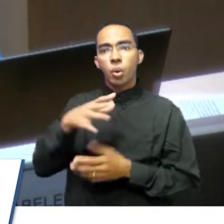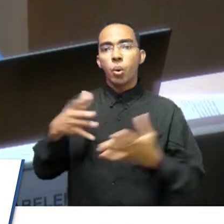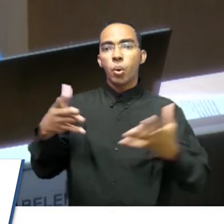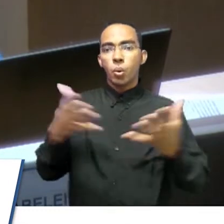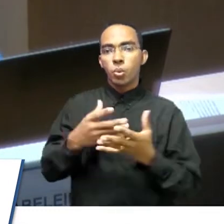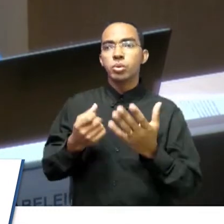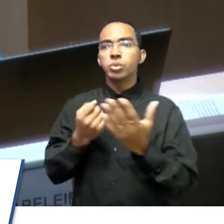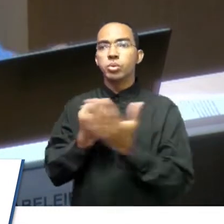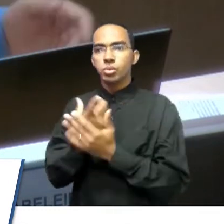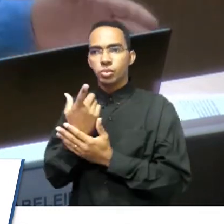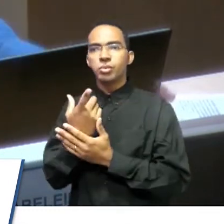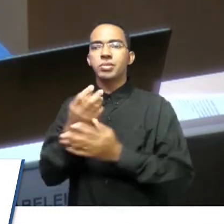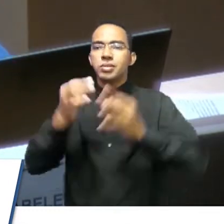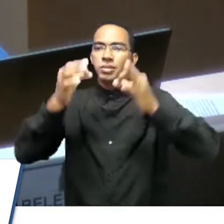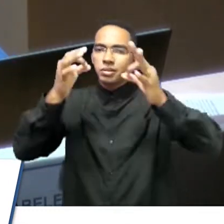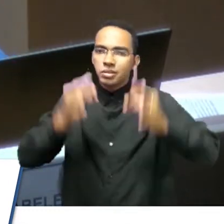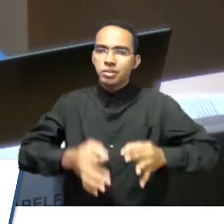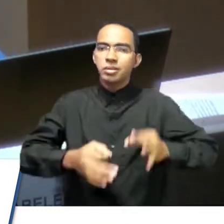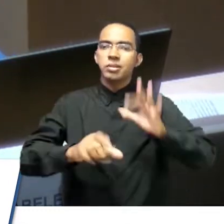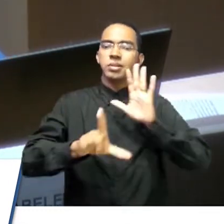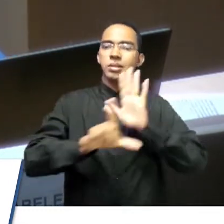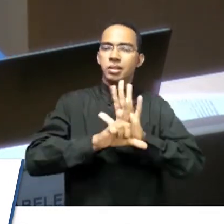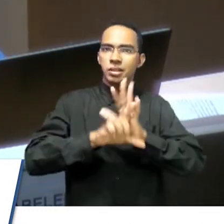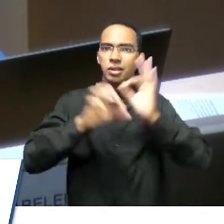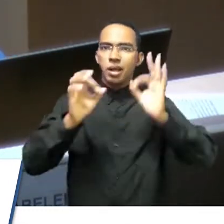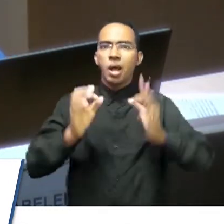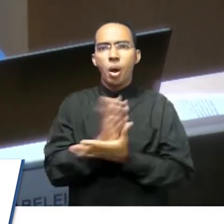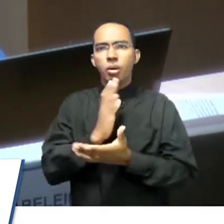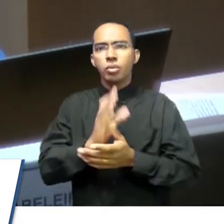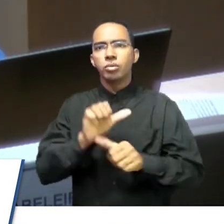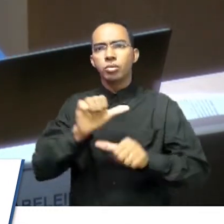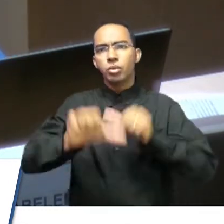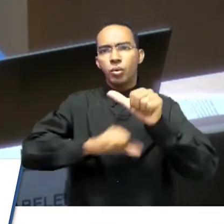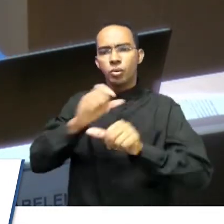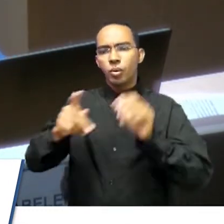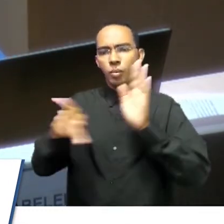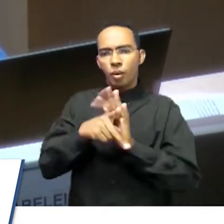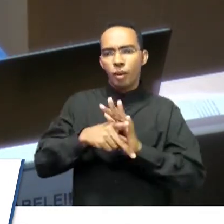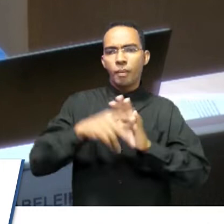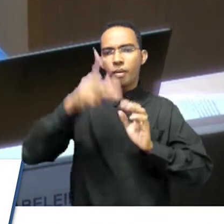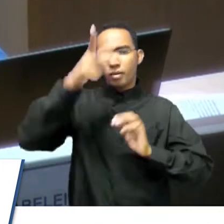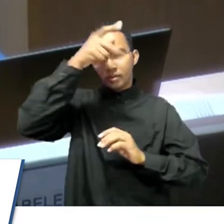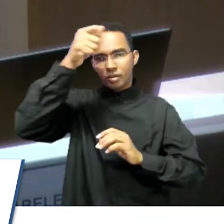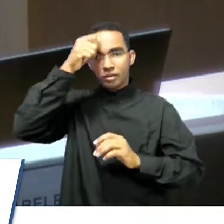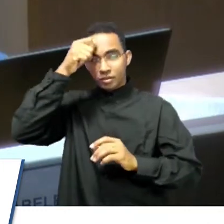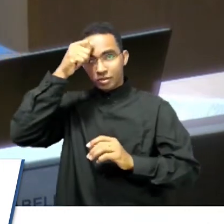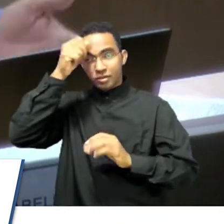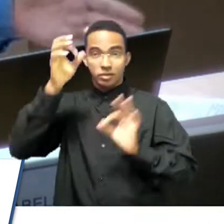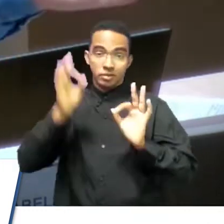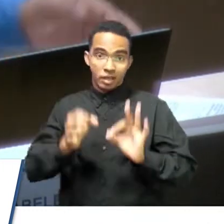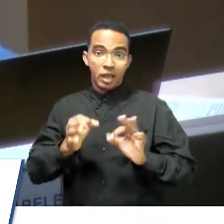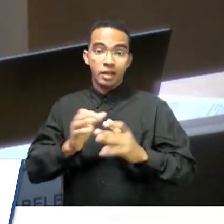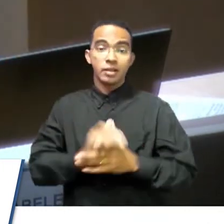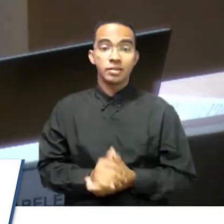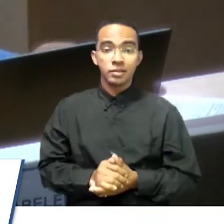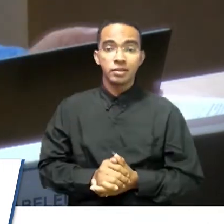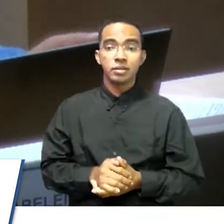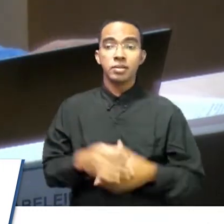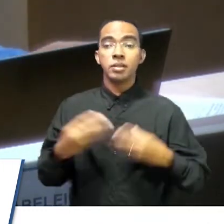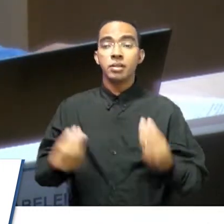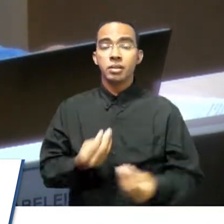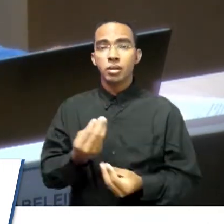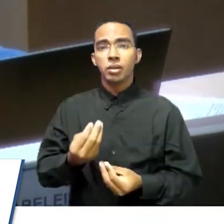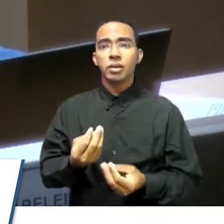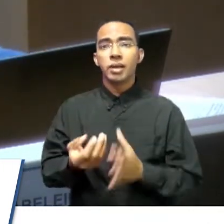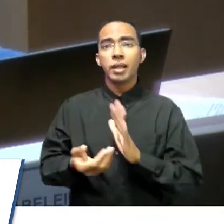né, legalmente, muitos fez transferência dentro da prefeitura, né, e eles querem tirar de